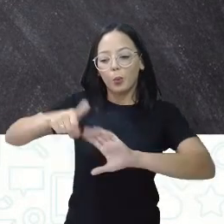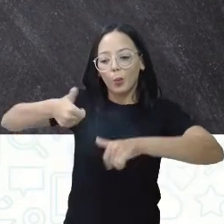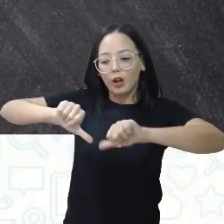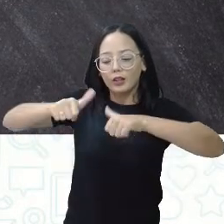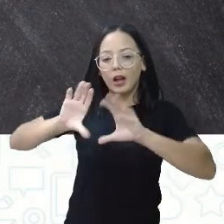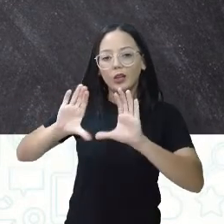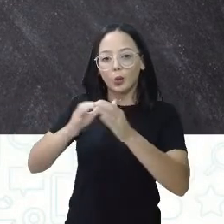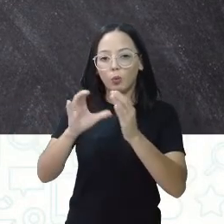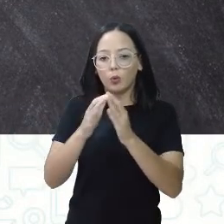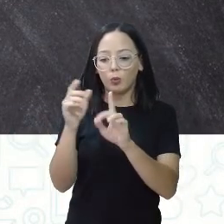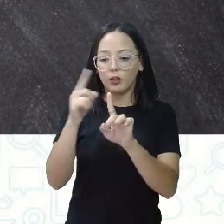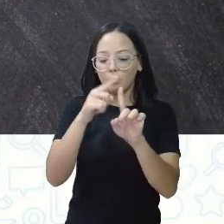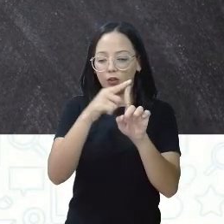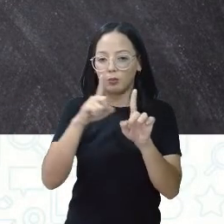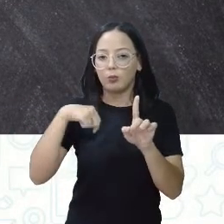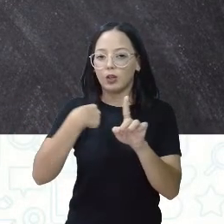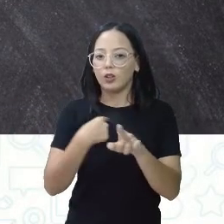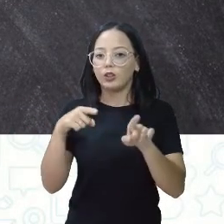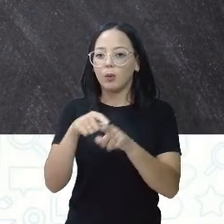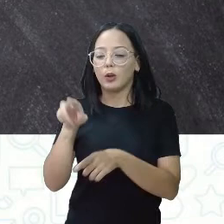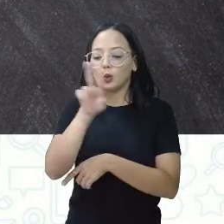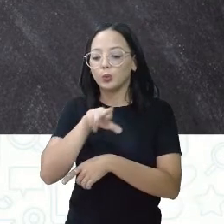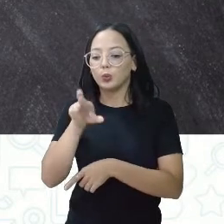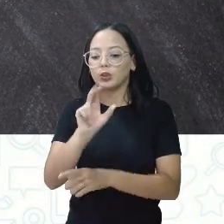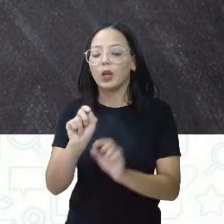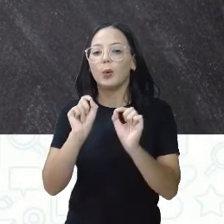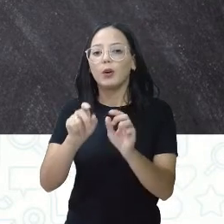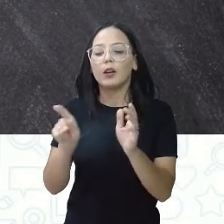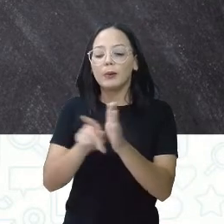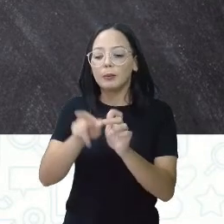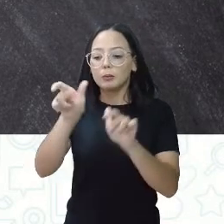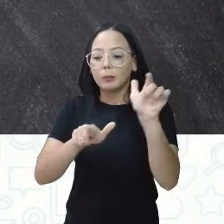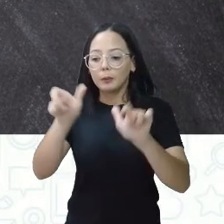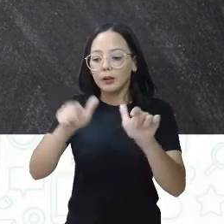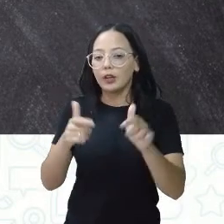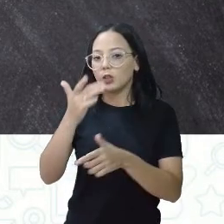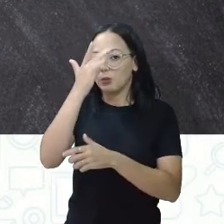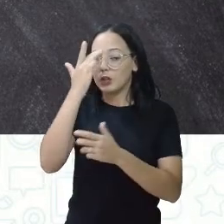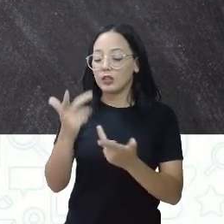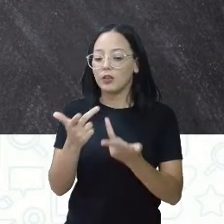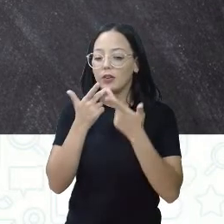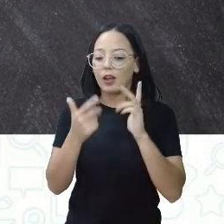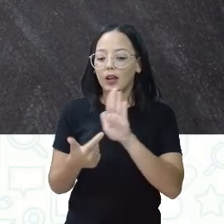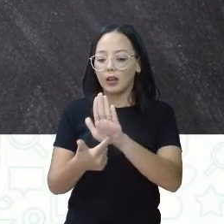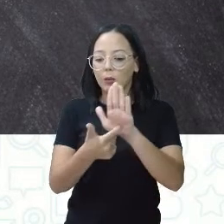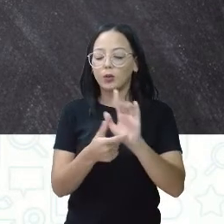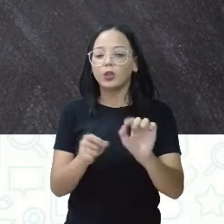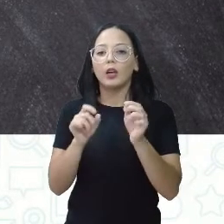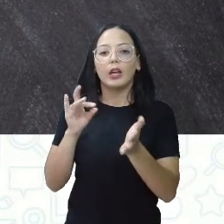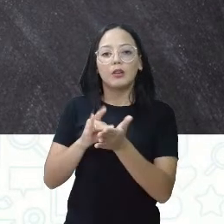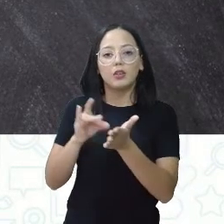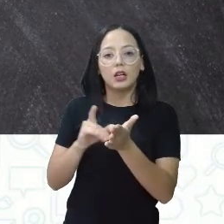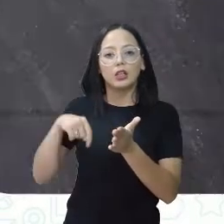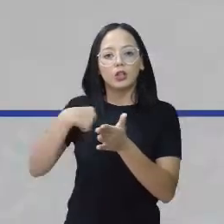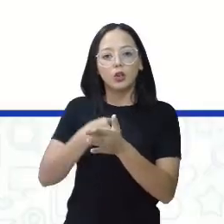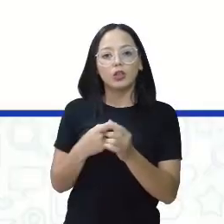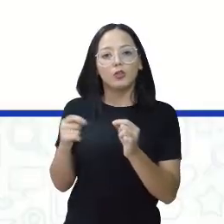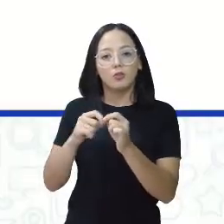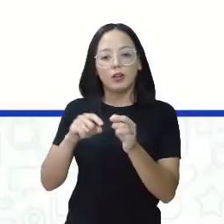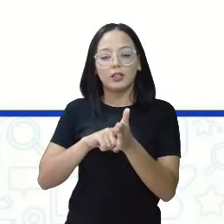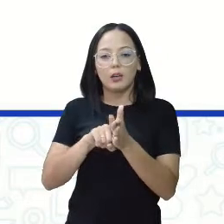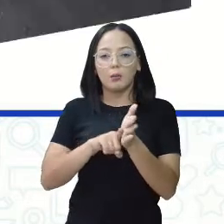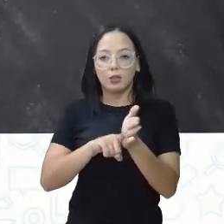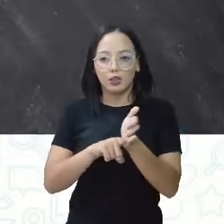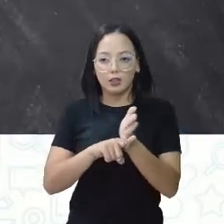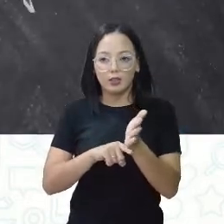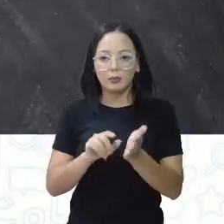aquela classificação, e a gente vai pegar uma parte dessas pessoas e chamar de amostra, que é onde efetivamente a gente vai realizar aquela pesquisa,